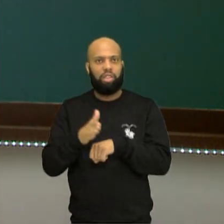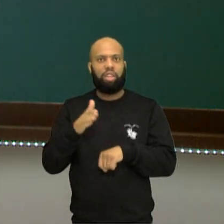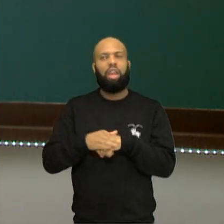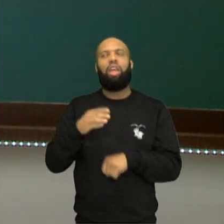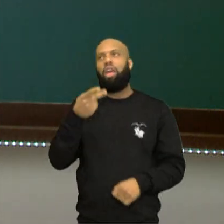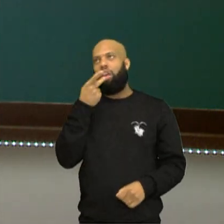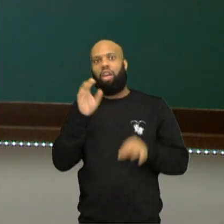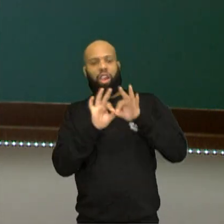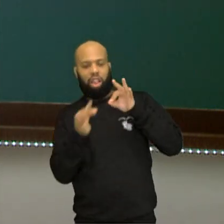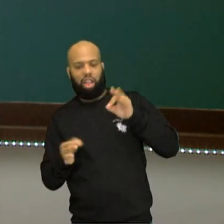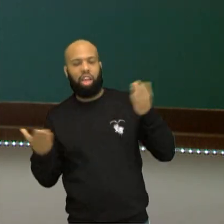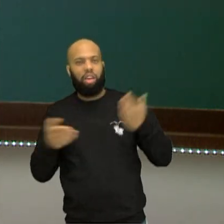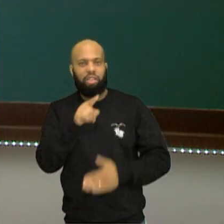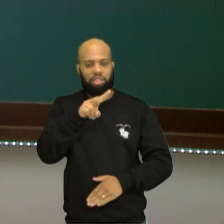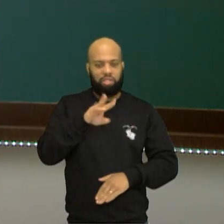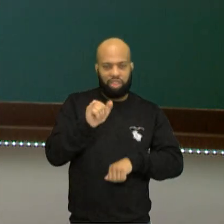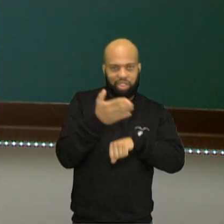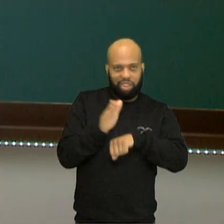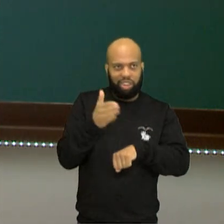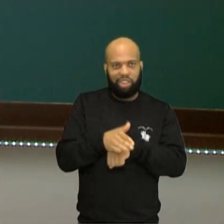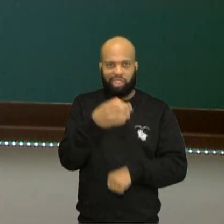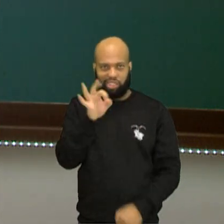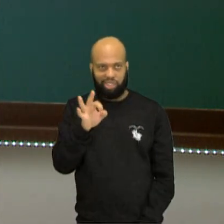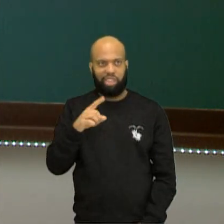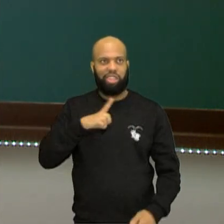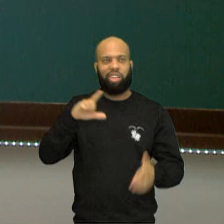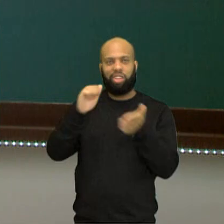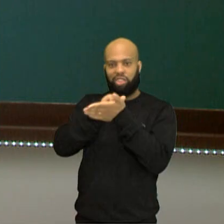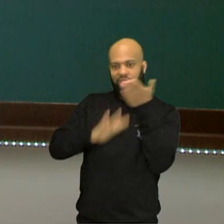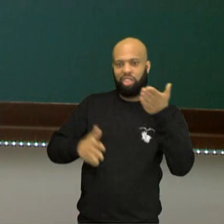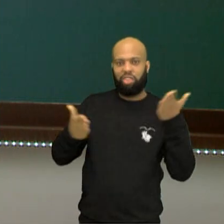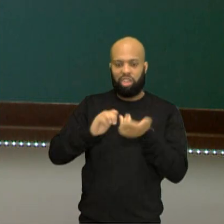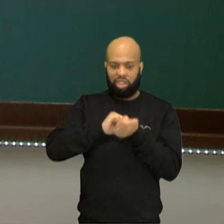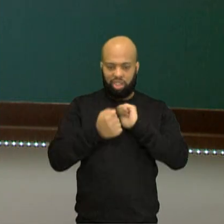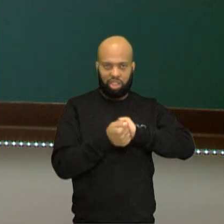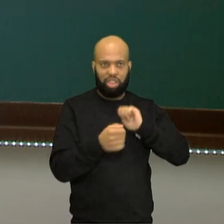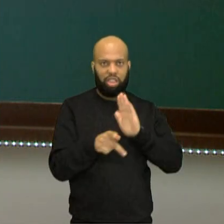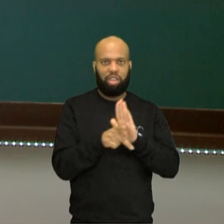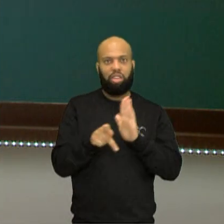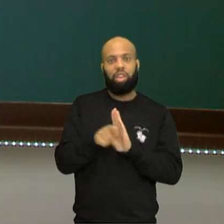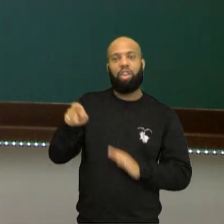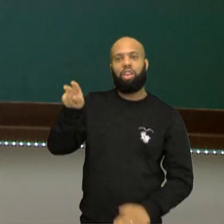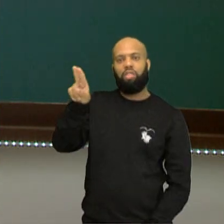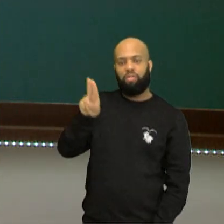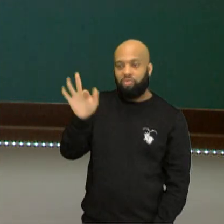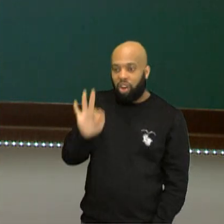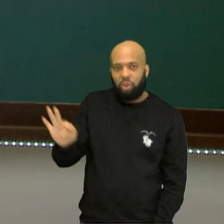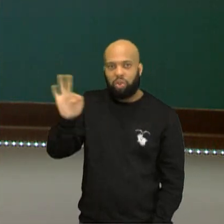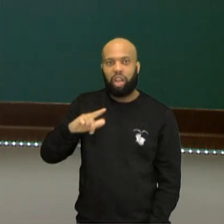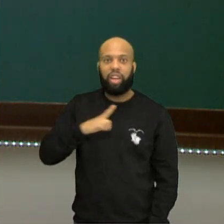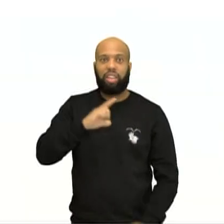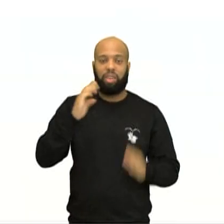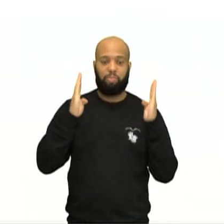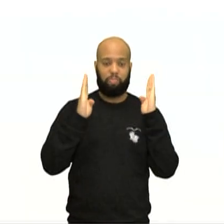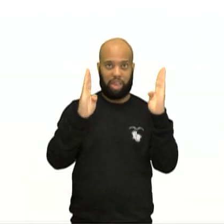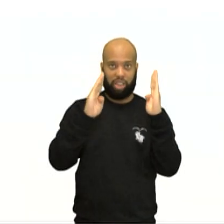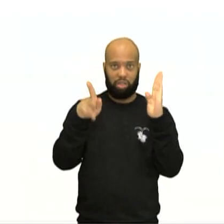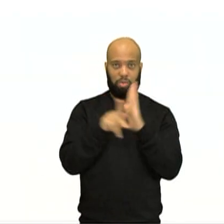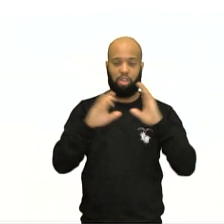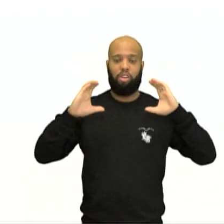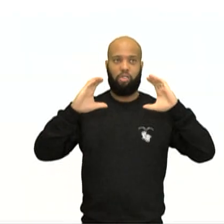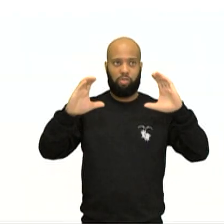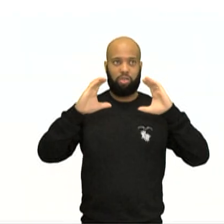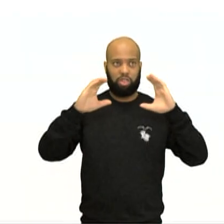muito, eu vou deixar vocês praticarem um pouquinho. Eu trouxe uma atividade adaptada de uma universidade. Qual é o período da função definida